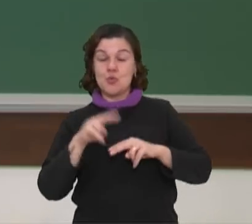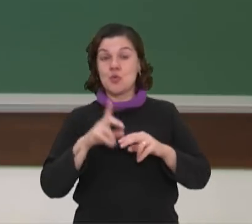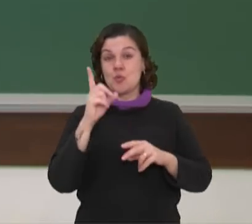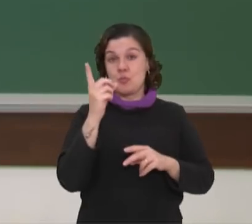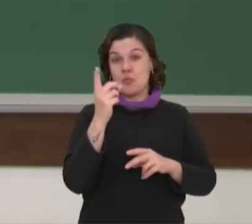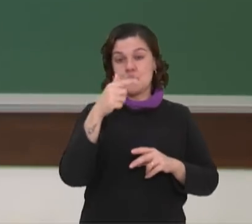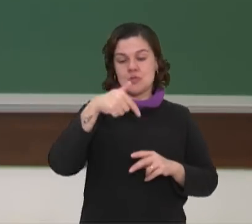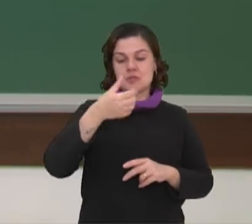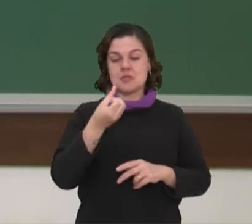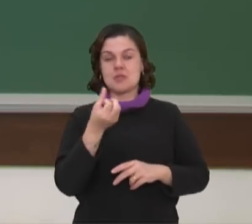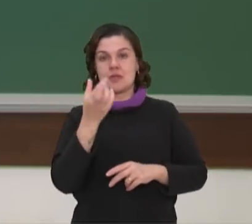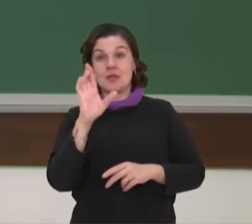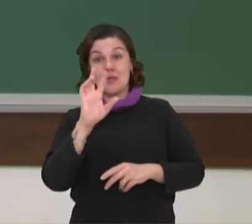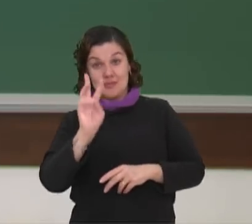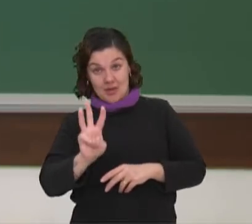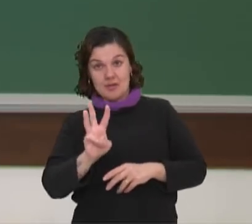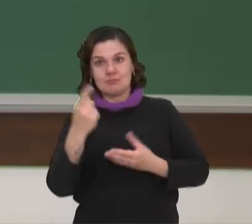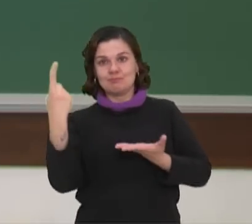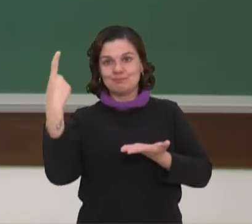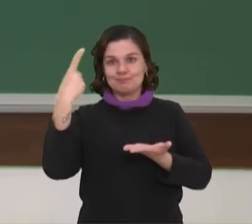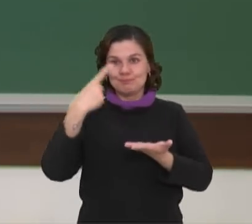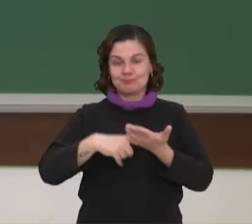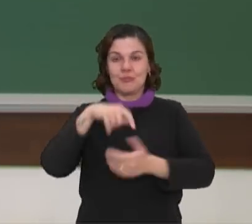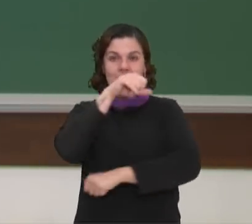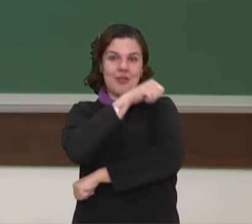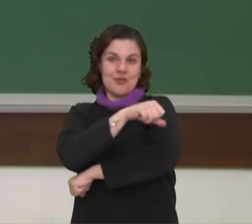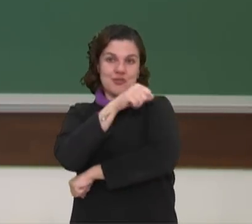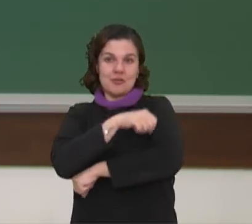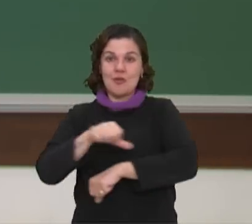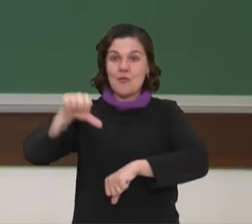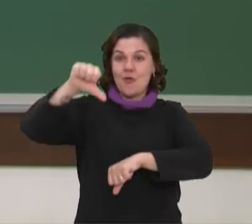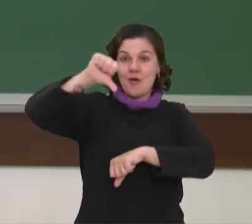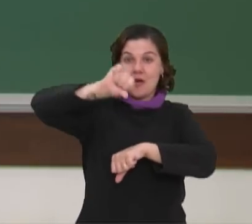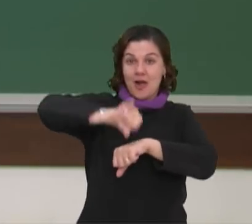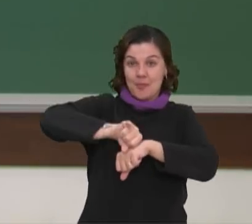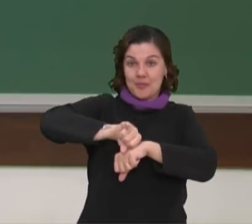1763, o Rio de Janeiro se tornou capital da colônia.